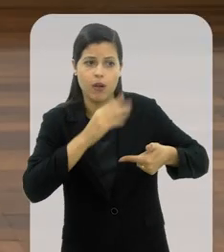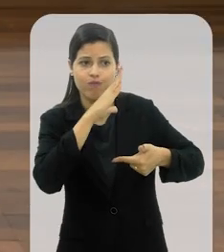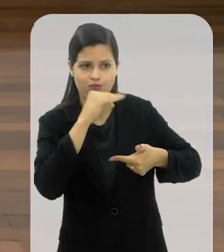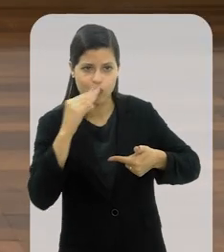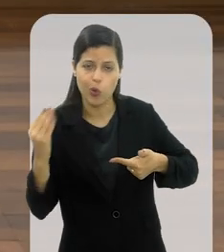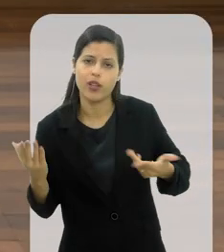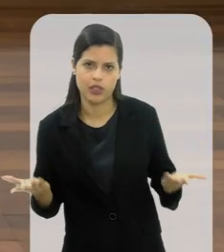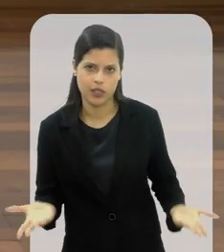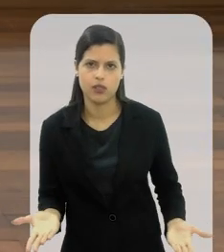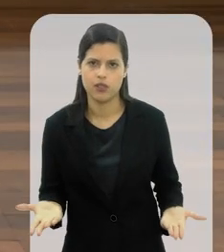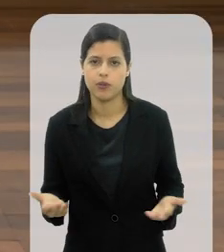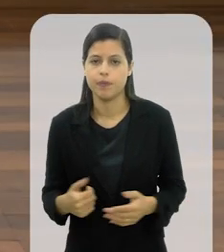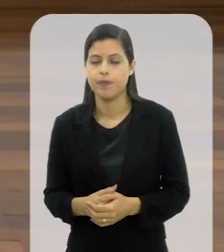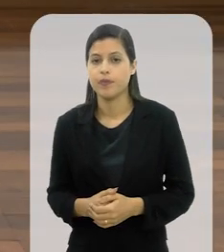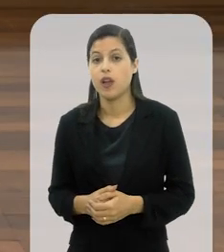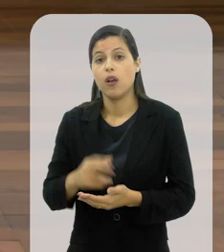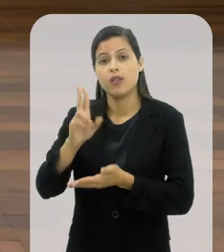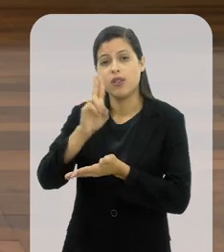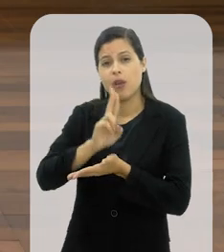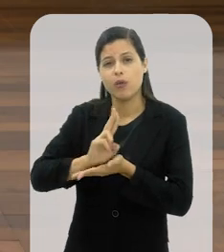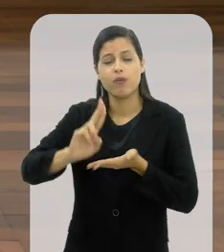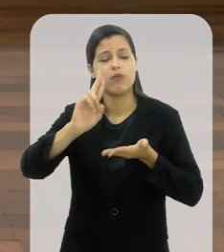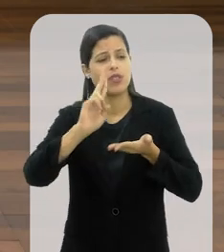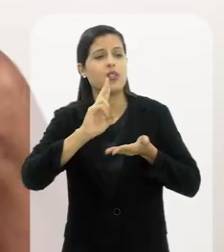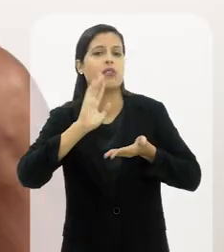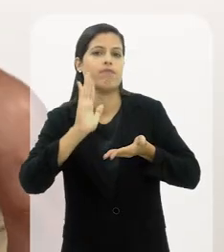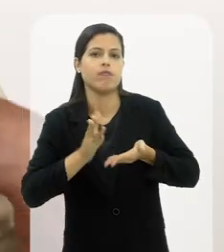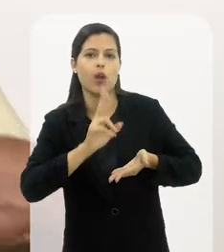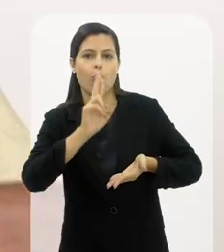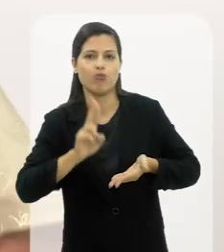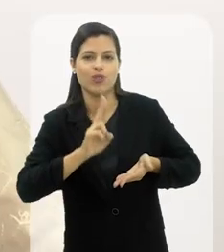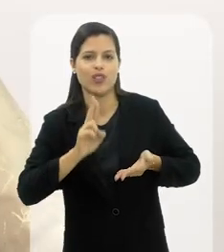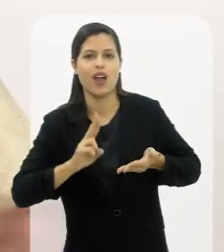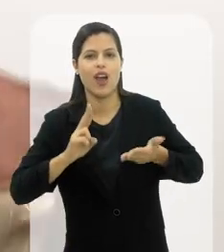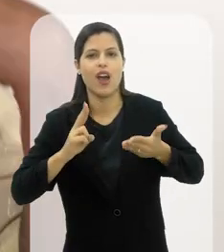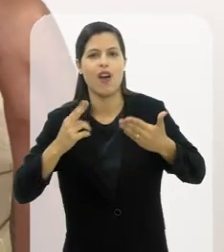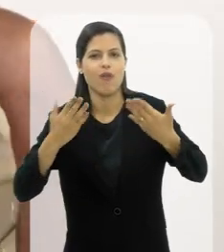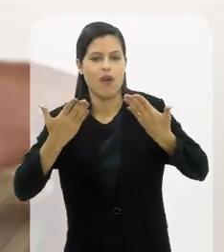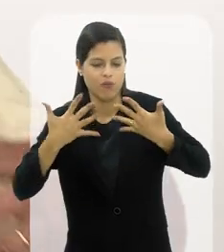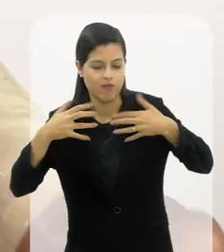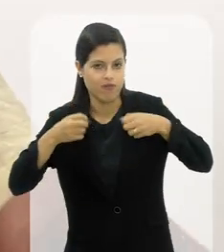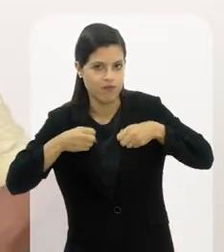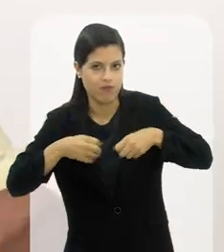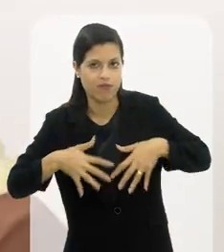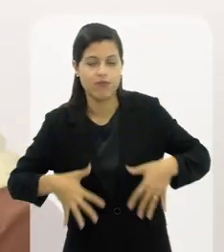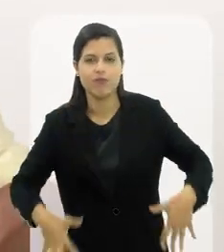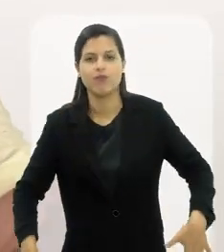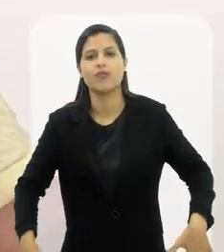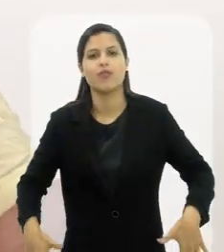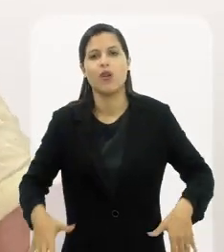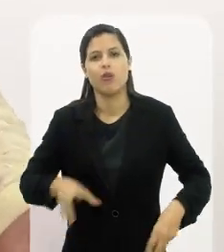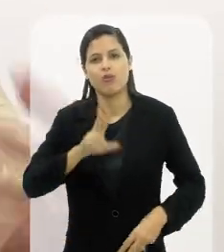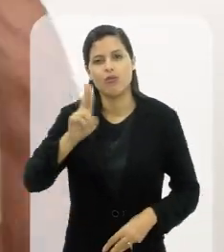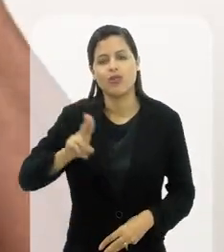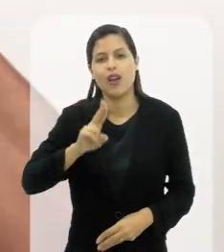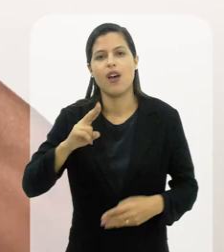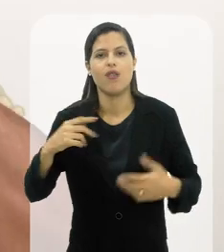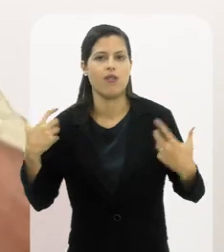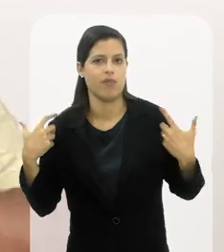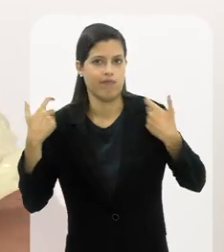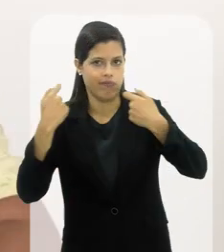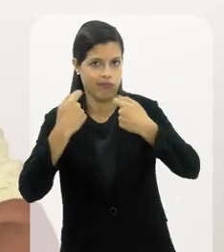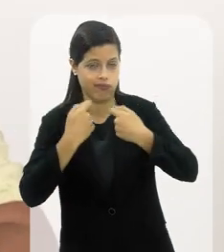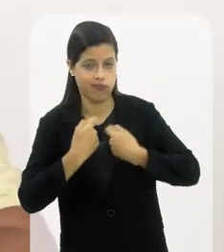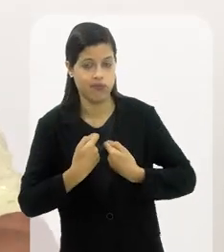trabalhar é com adolescente é melhor. É. Na universidade eu ainda trabalhava com os panjabis, que é aquela bata comprida, com a calça, com